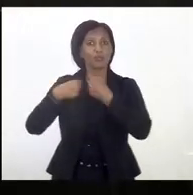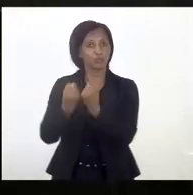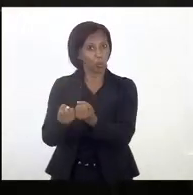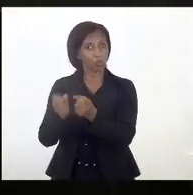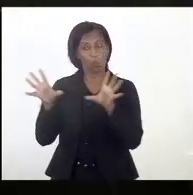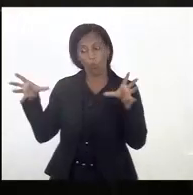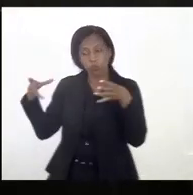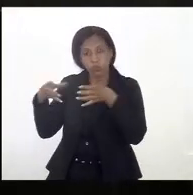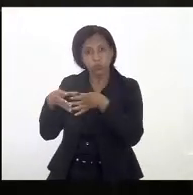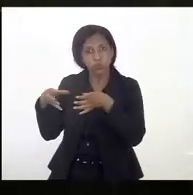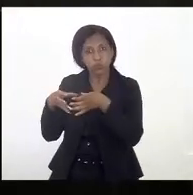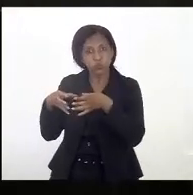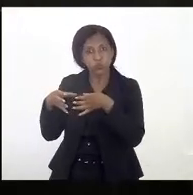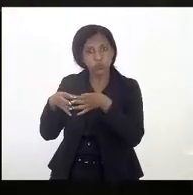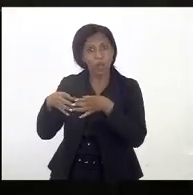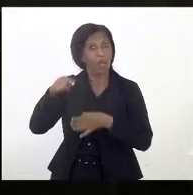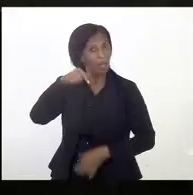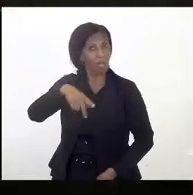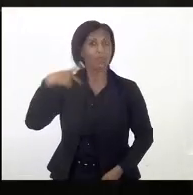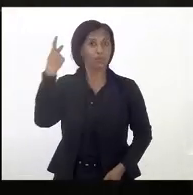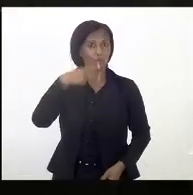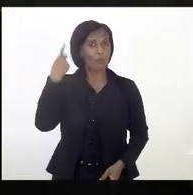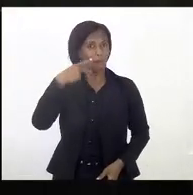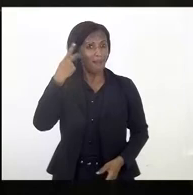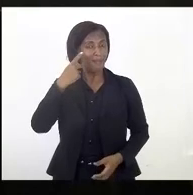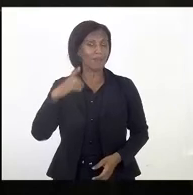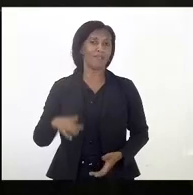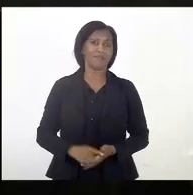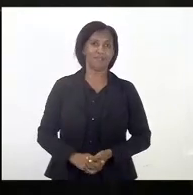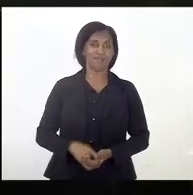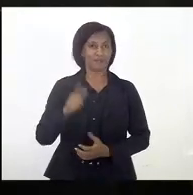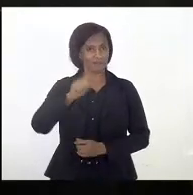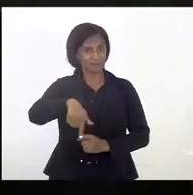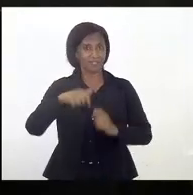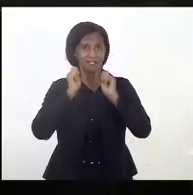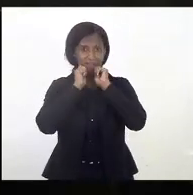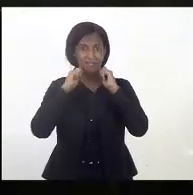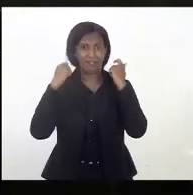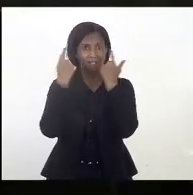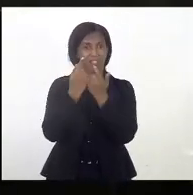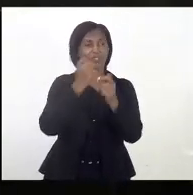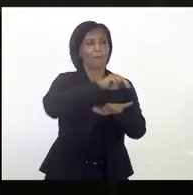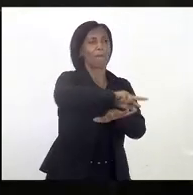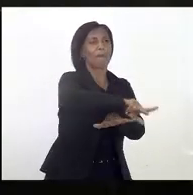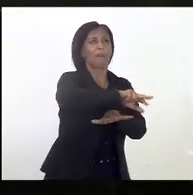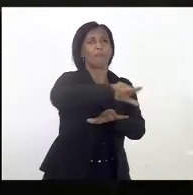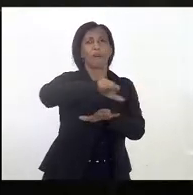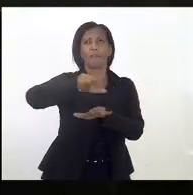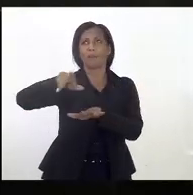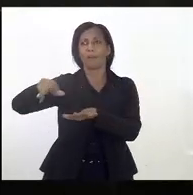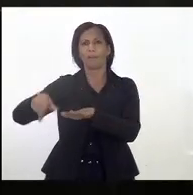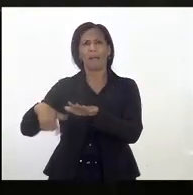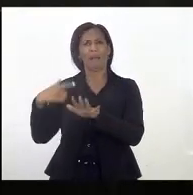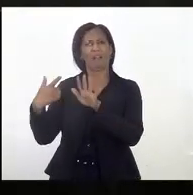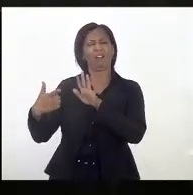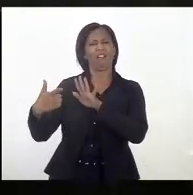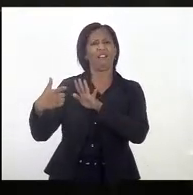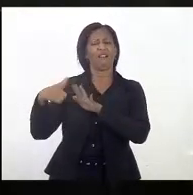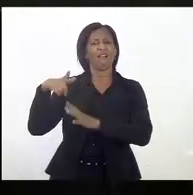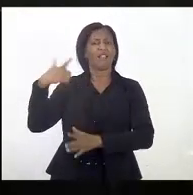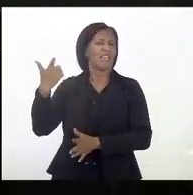conjunto do Parlamento Fluminense em diversas proposições legislativas